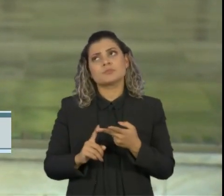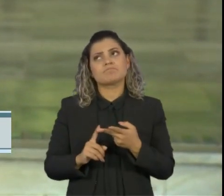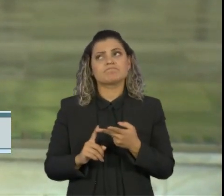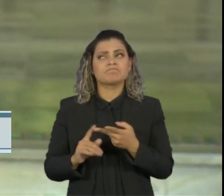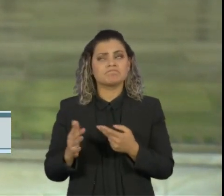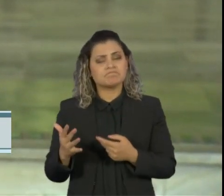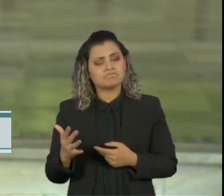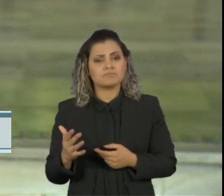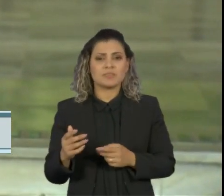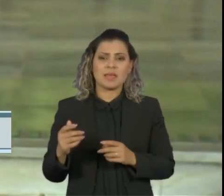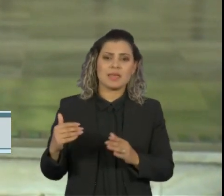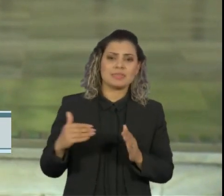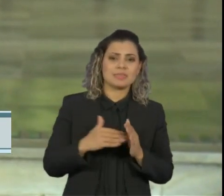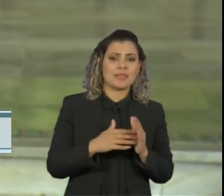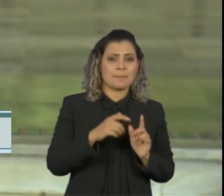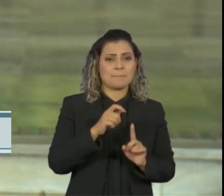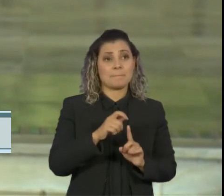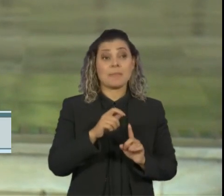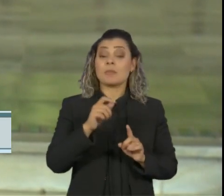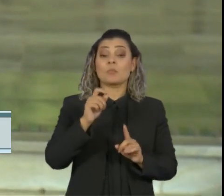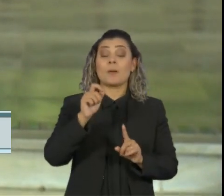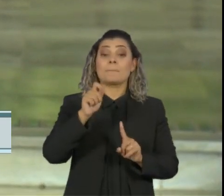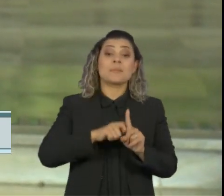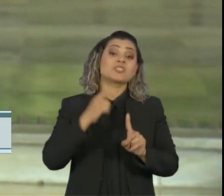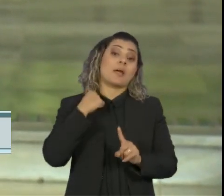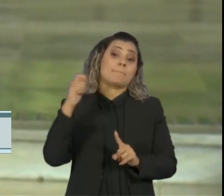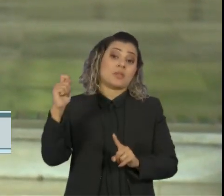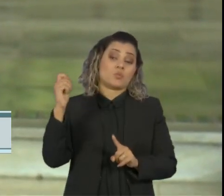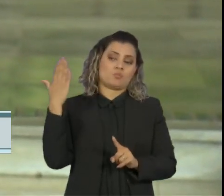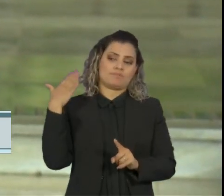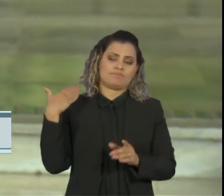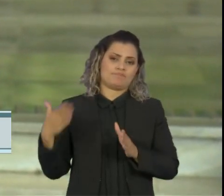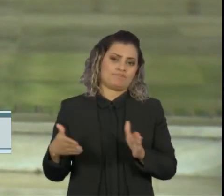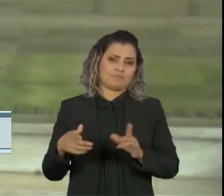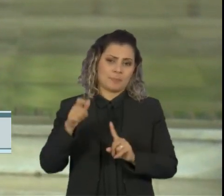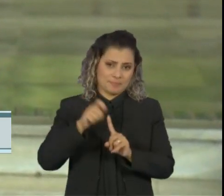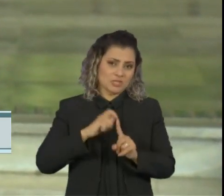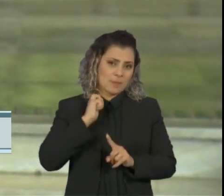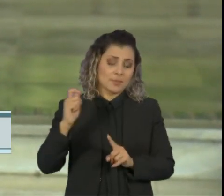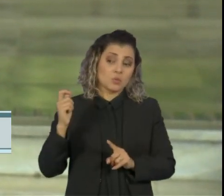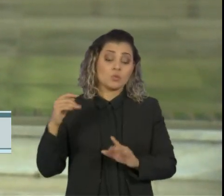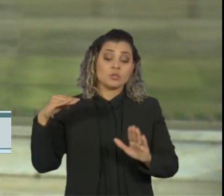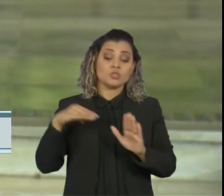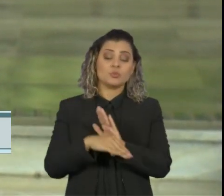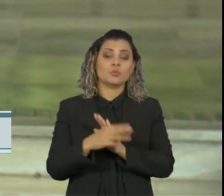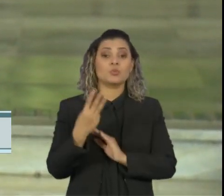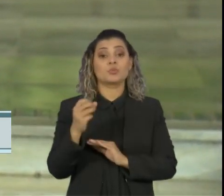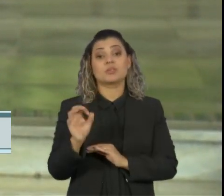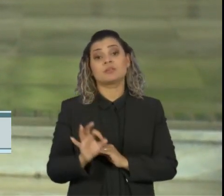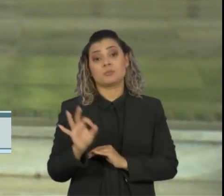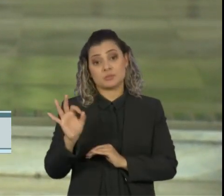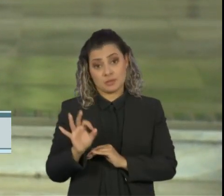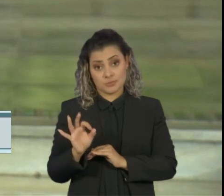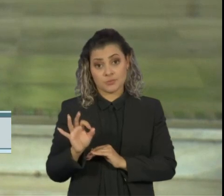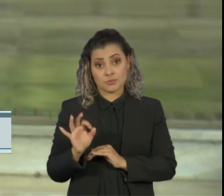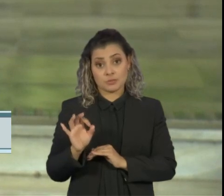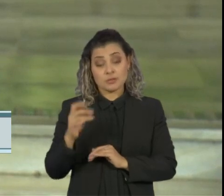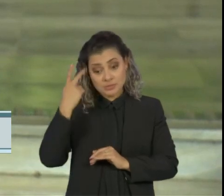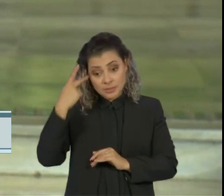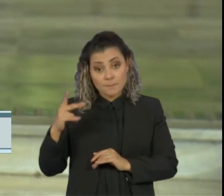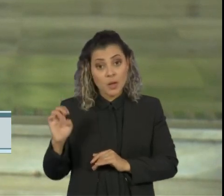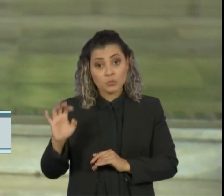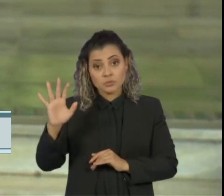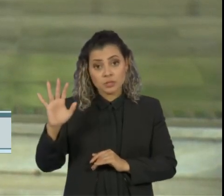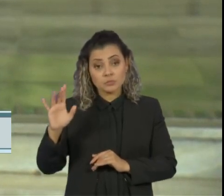até em abril, a abertura de empresas no Brasil caiu 30%. E São Paulo é o estado que tem